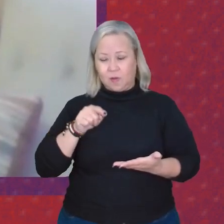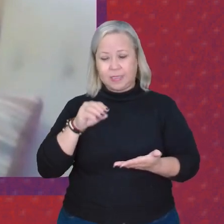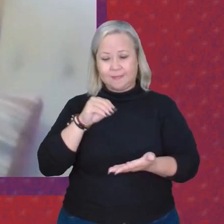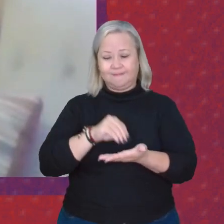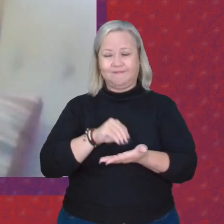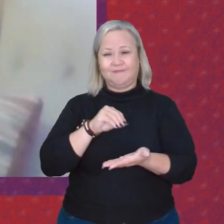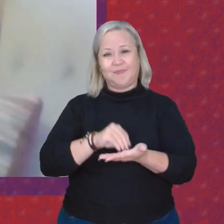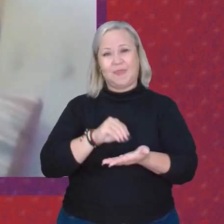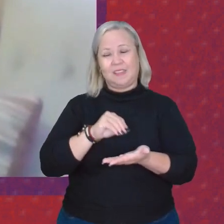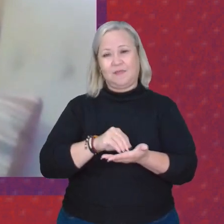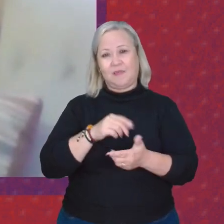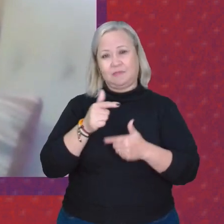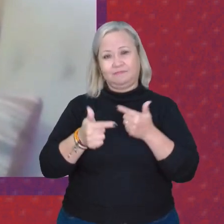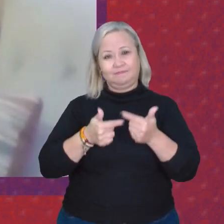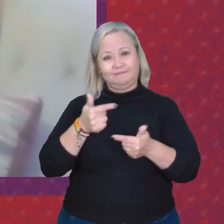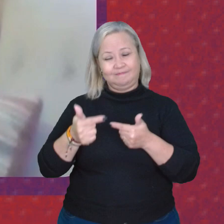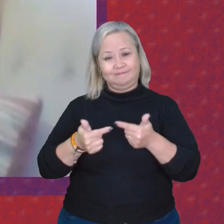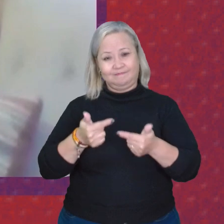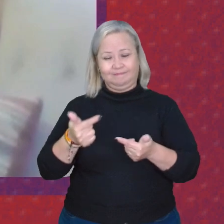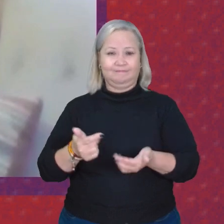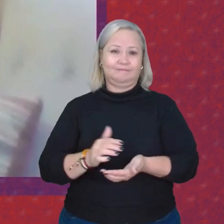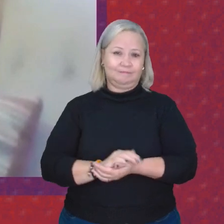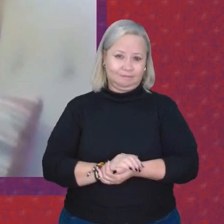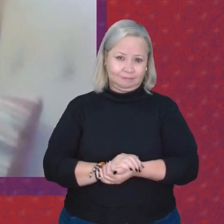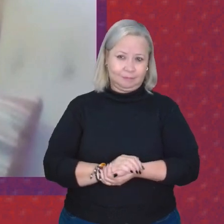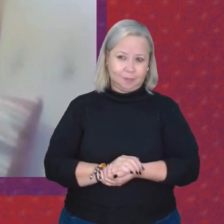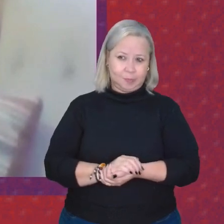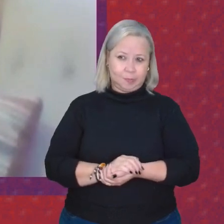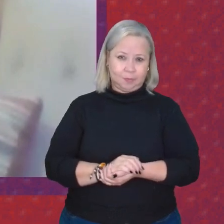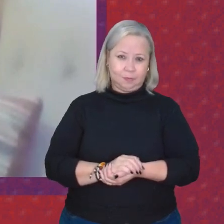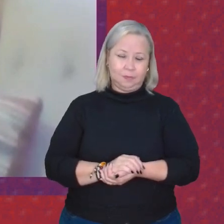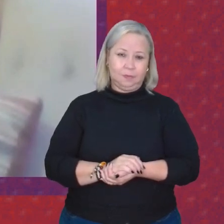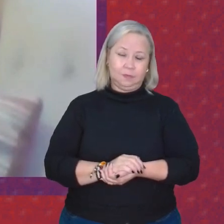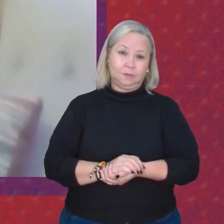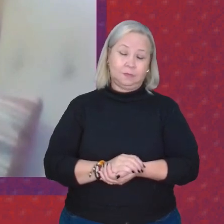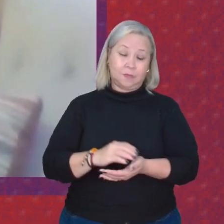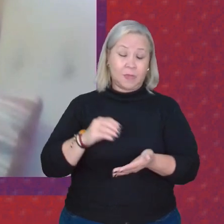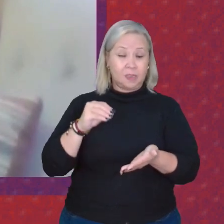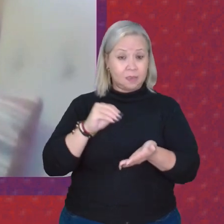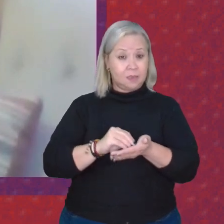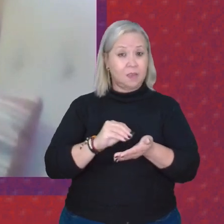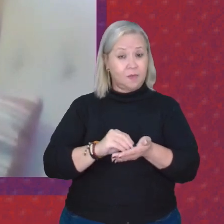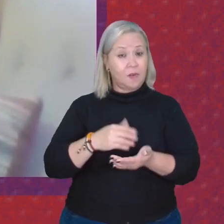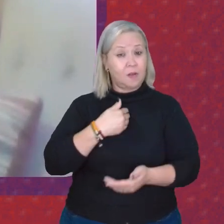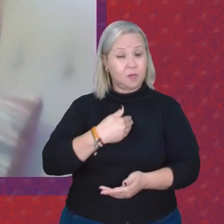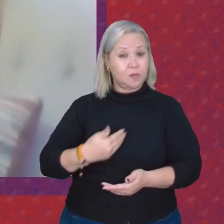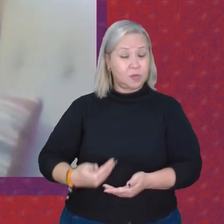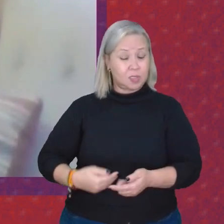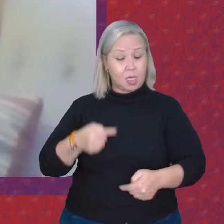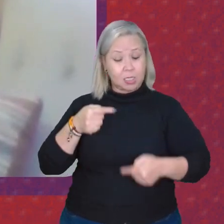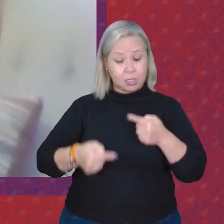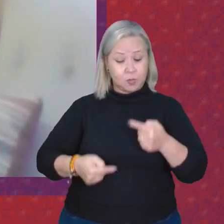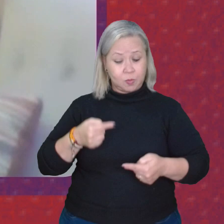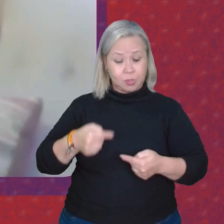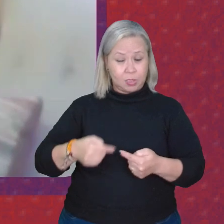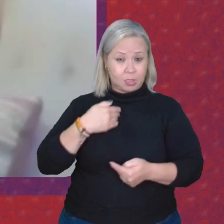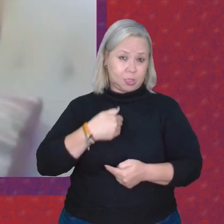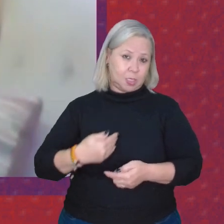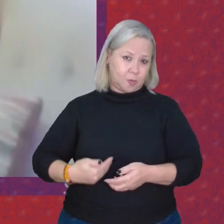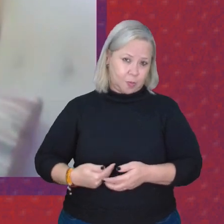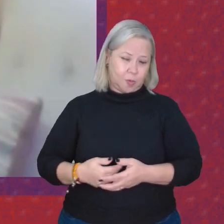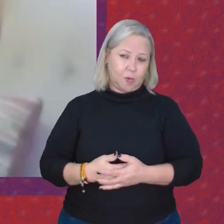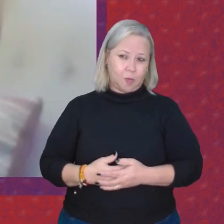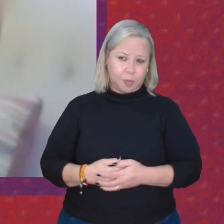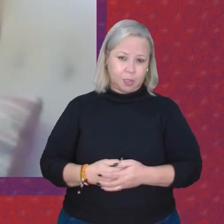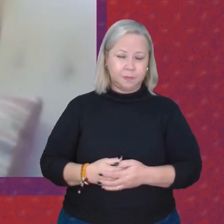falta de ausência de Estado e de política pública, né? E